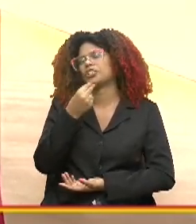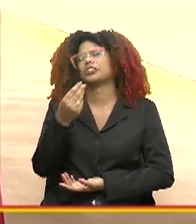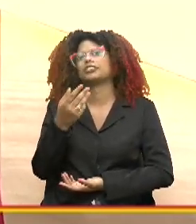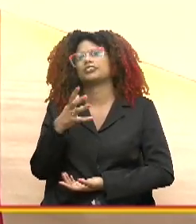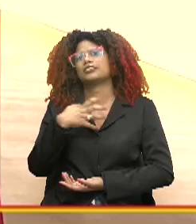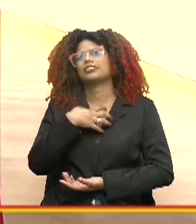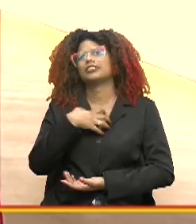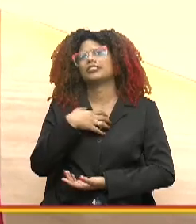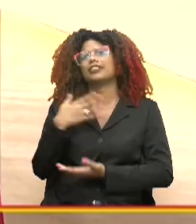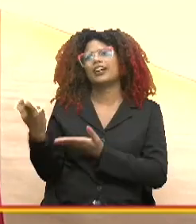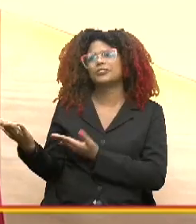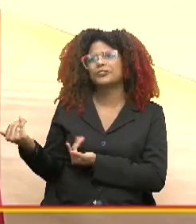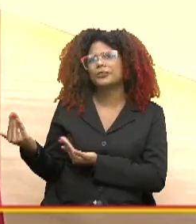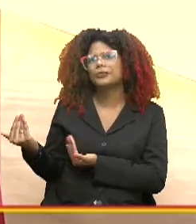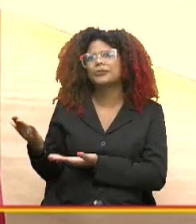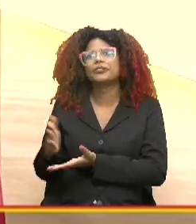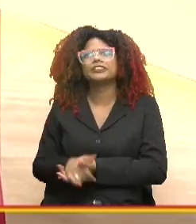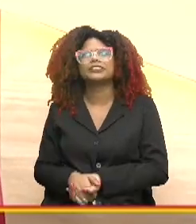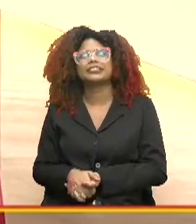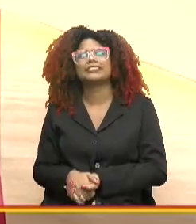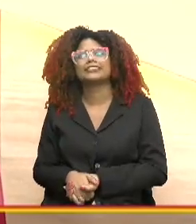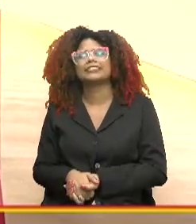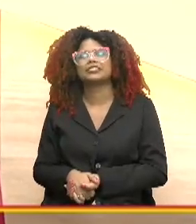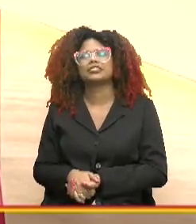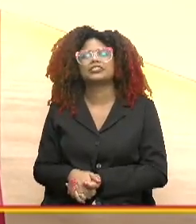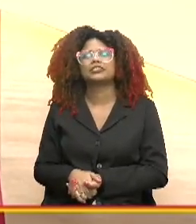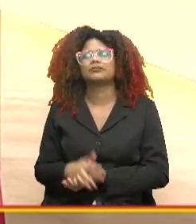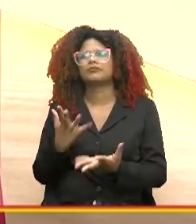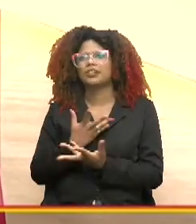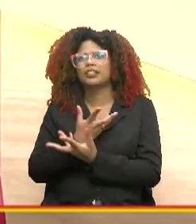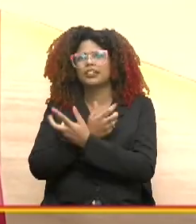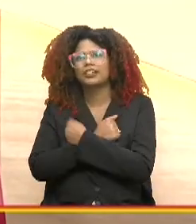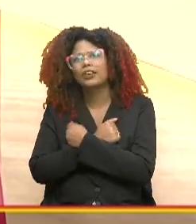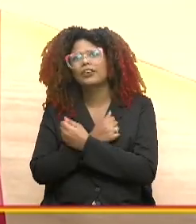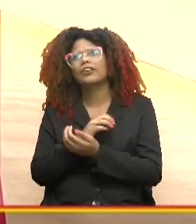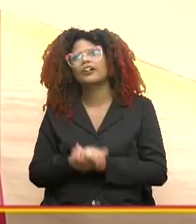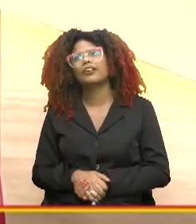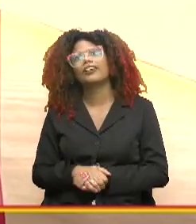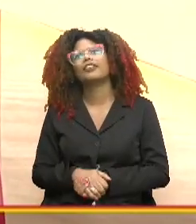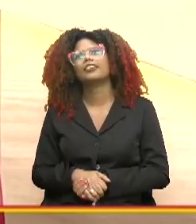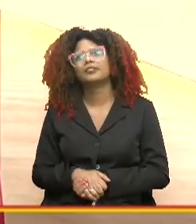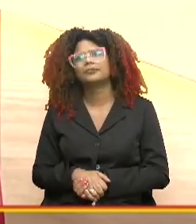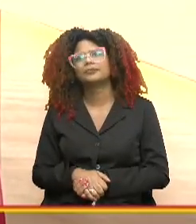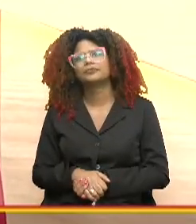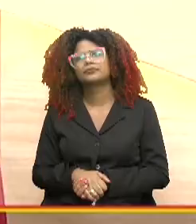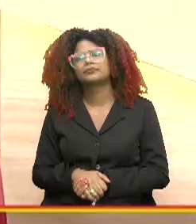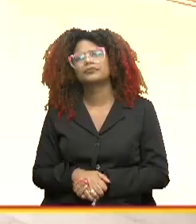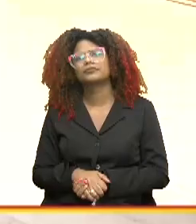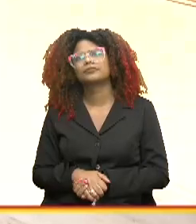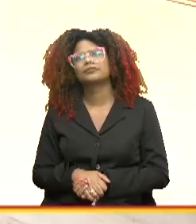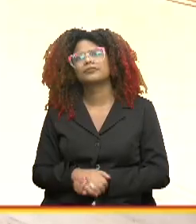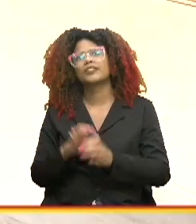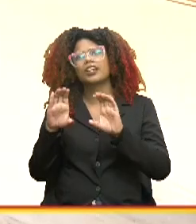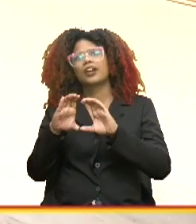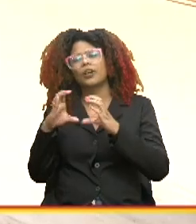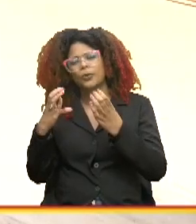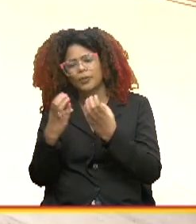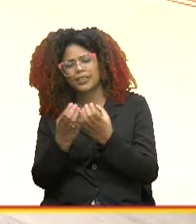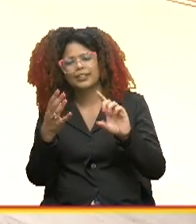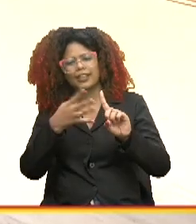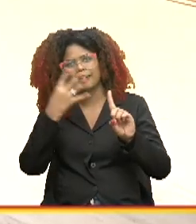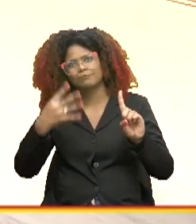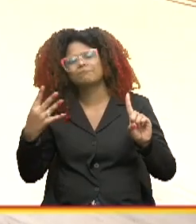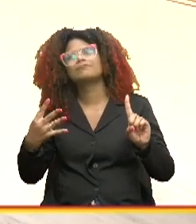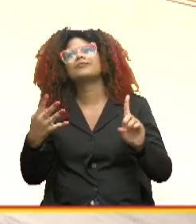a juventude né nos acolhe eu quero falar Senhor comunidade lgbtq